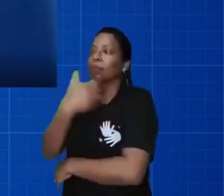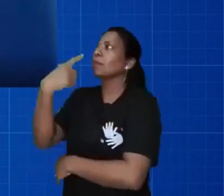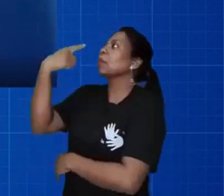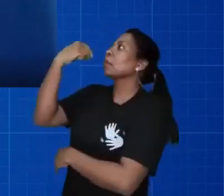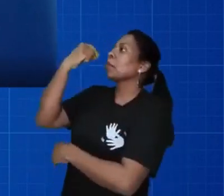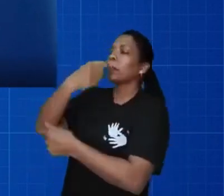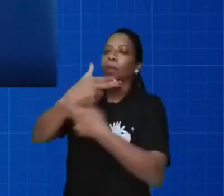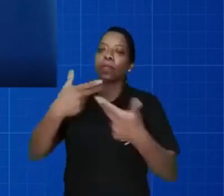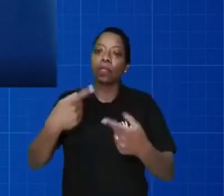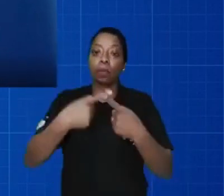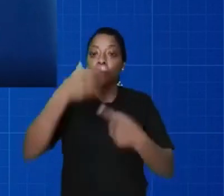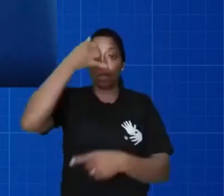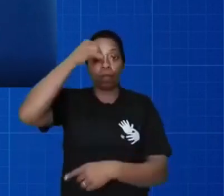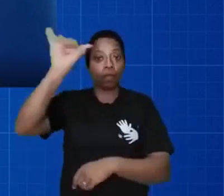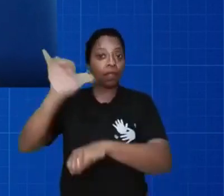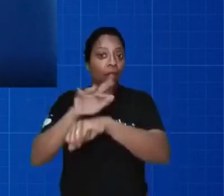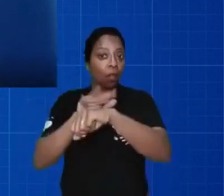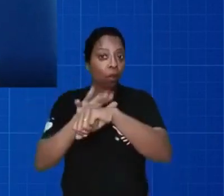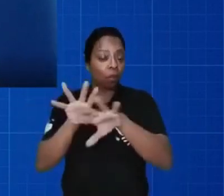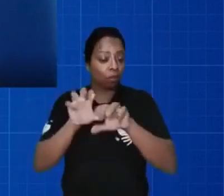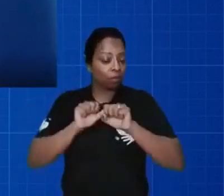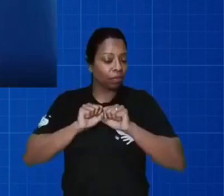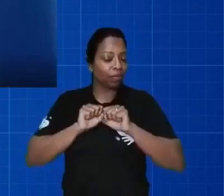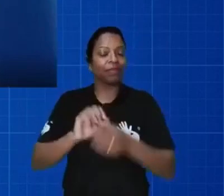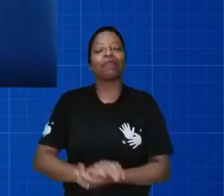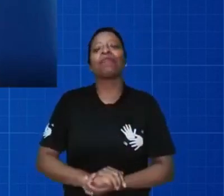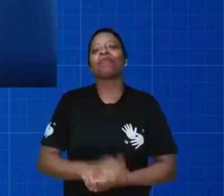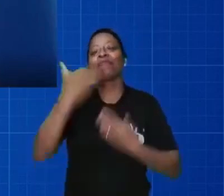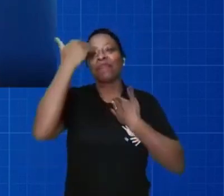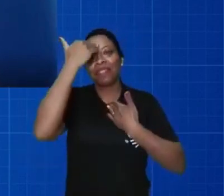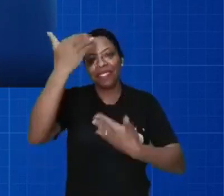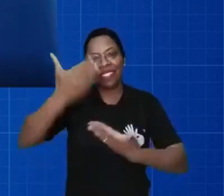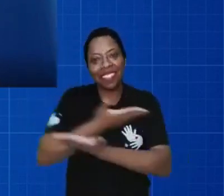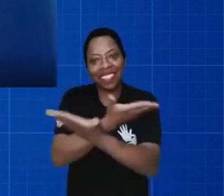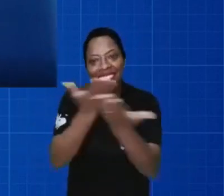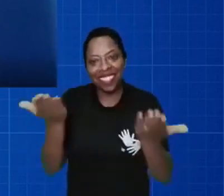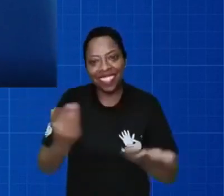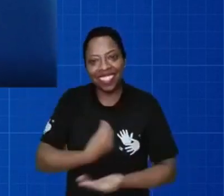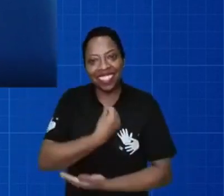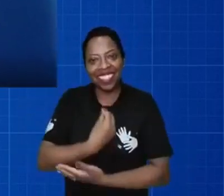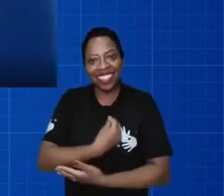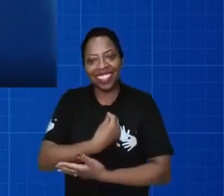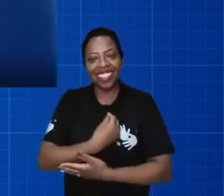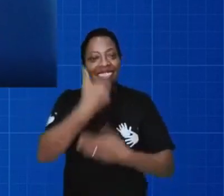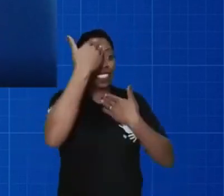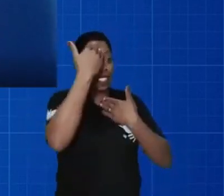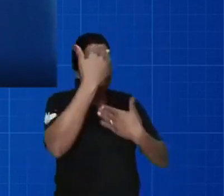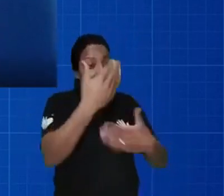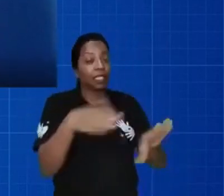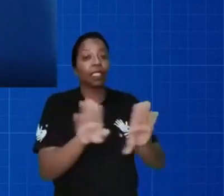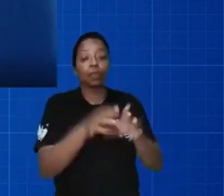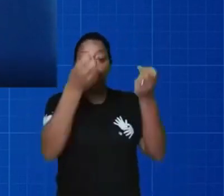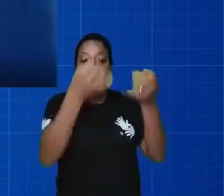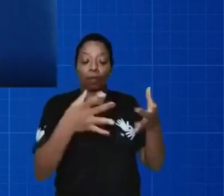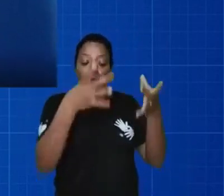vocês, agradeço pelas apresentações, e espero que possamos voltar mais vezes com mais